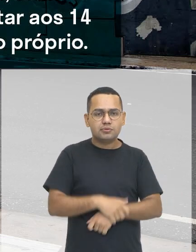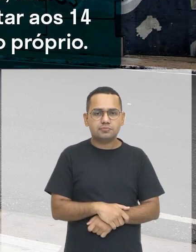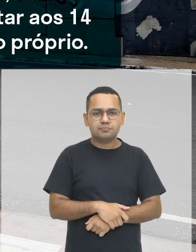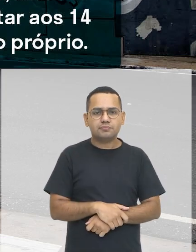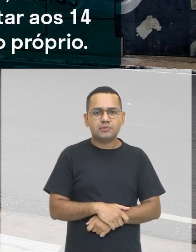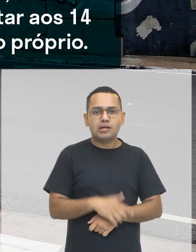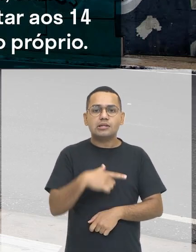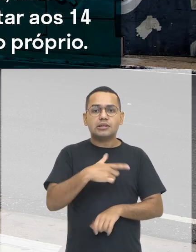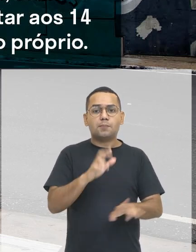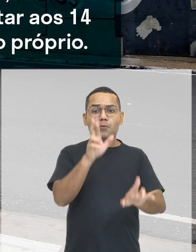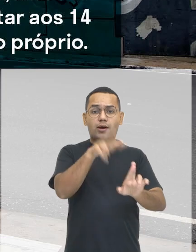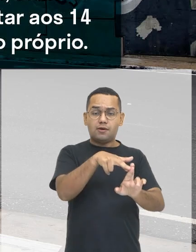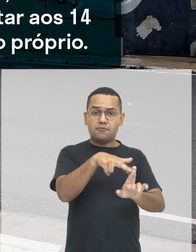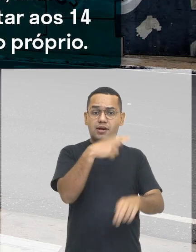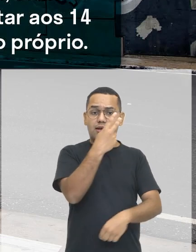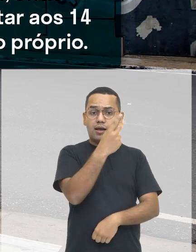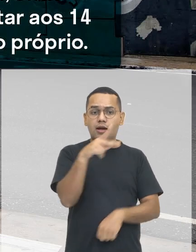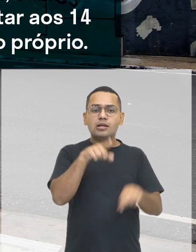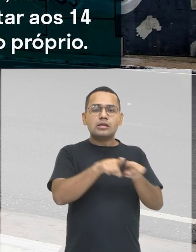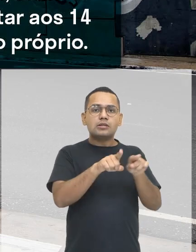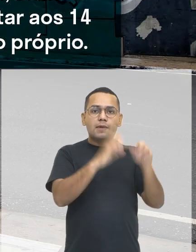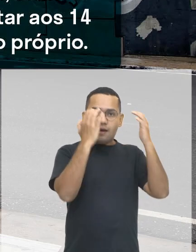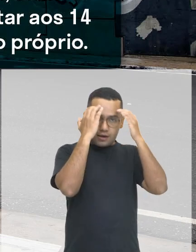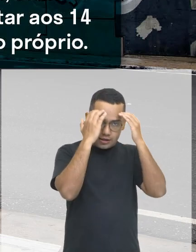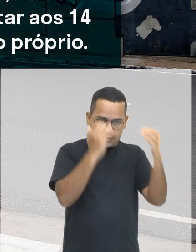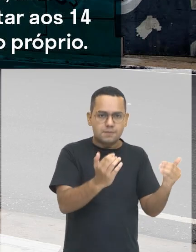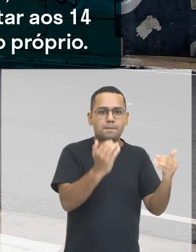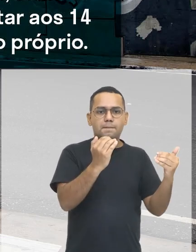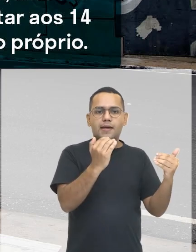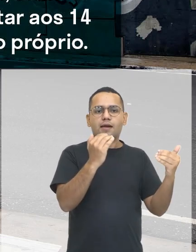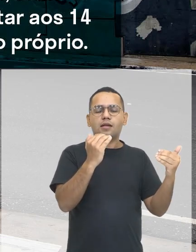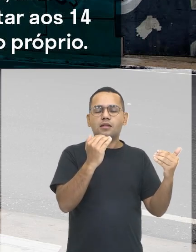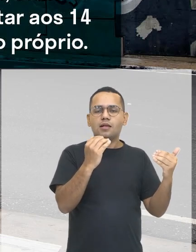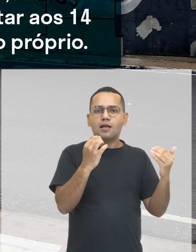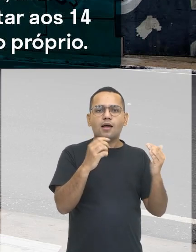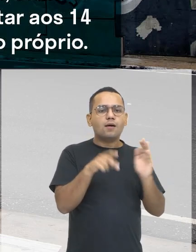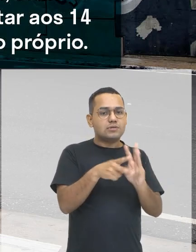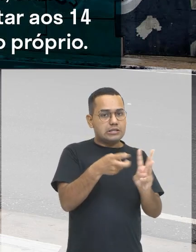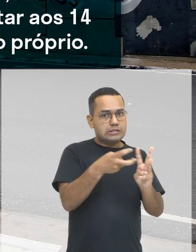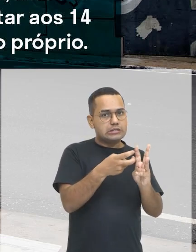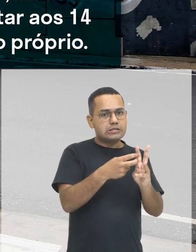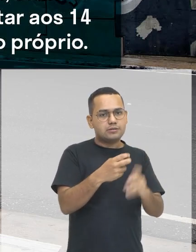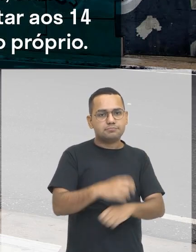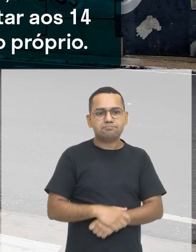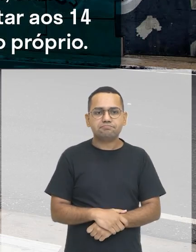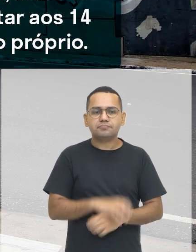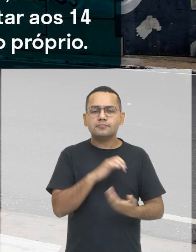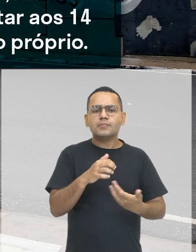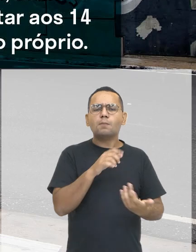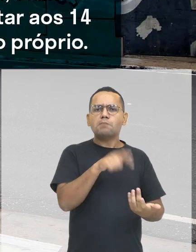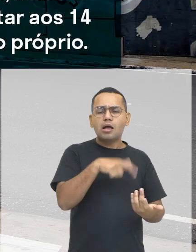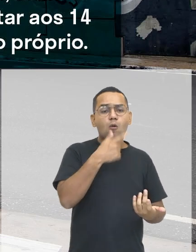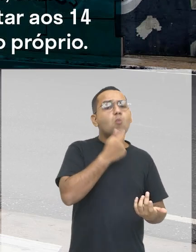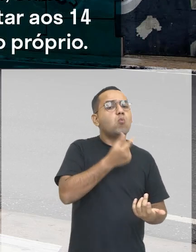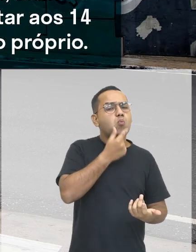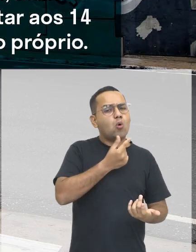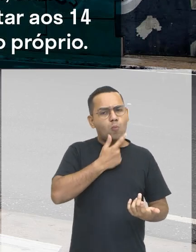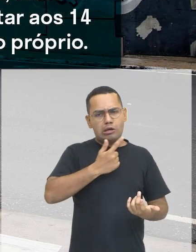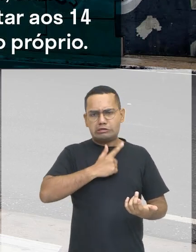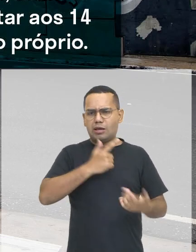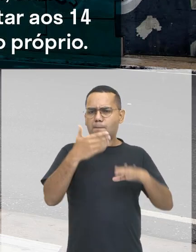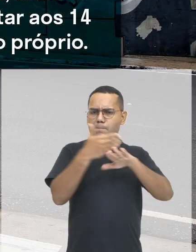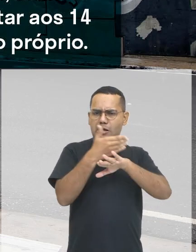respeito aos povos nativos amazônicos. Raiz participou de diversos festivais nacionais